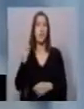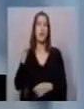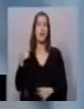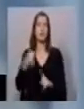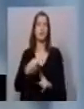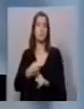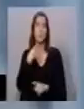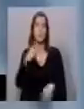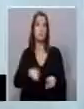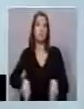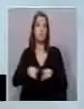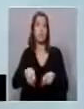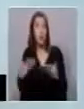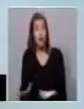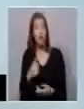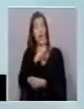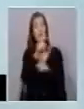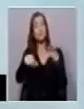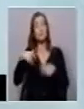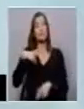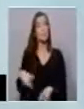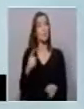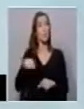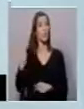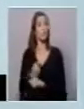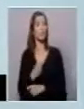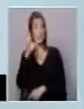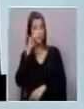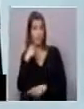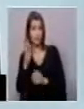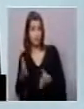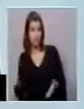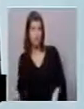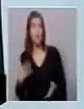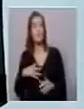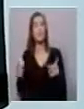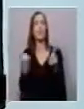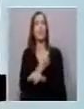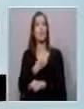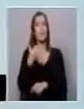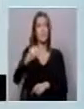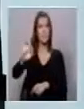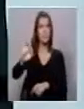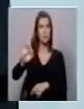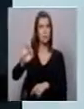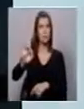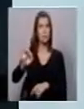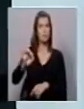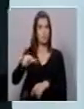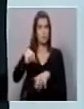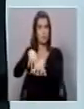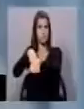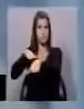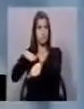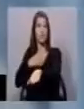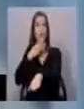isto, mas agora também alertamos os portugueses para outra situação. É que o Governo já anunciou que vai adquirir cerca de 28 composições.